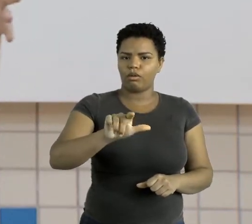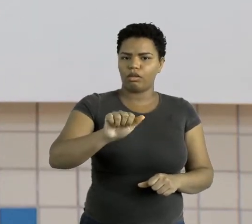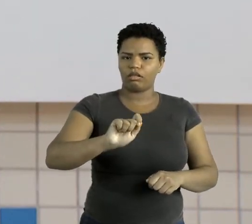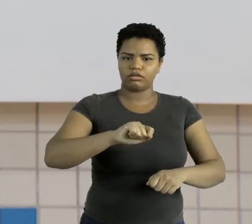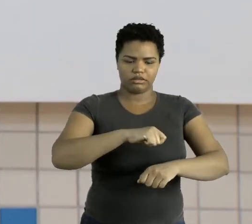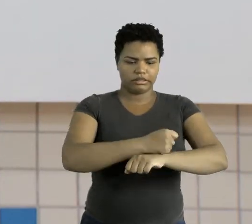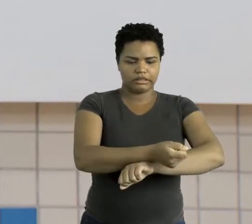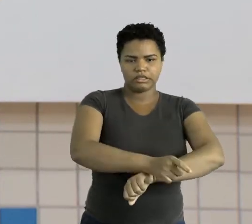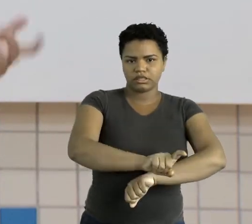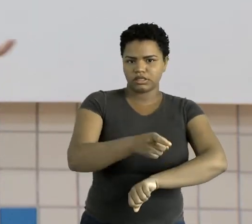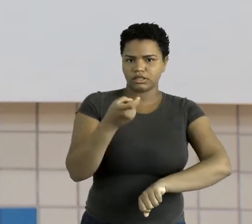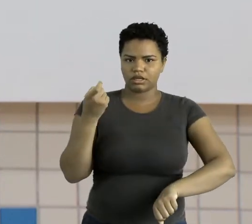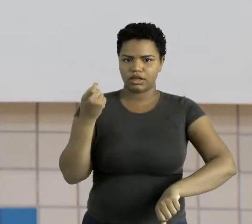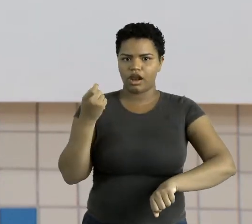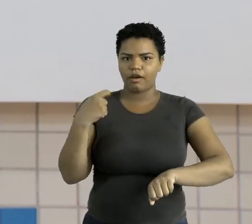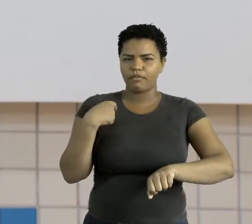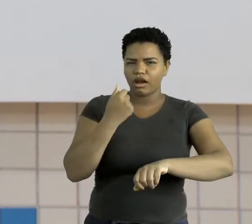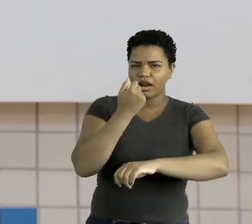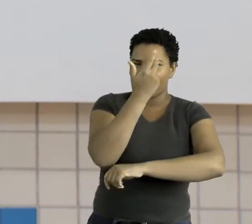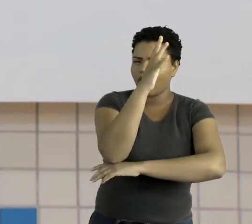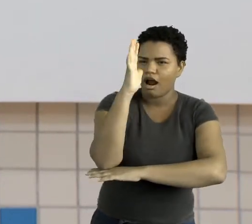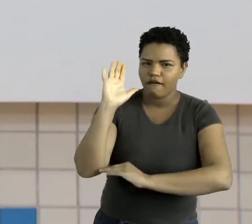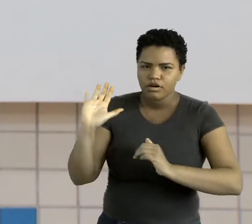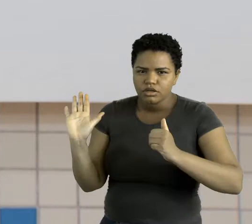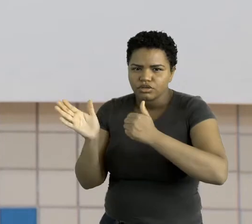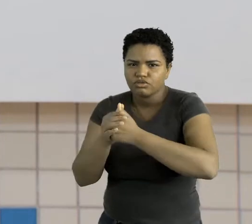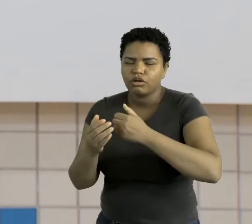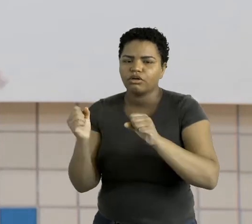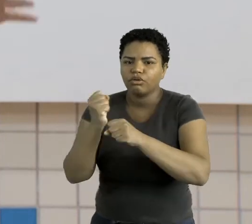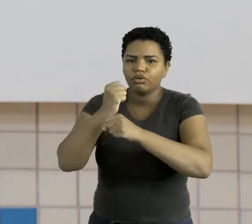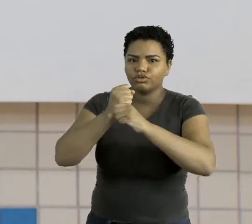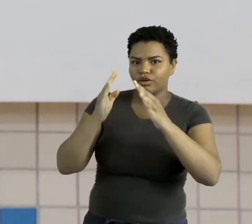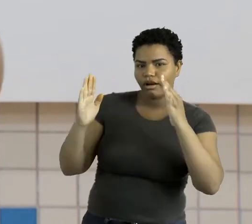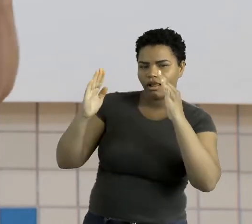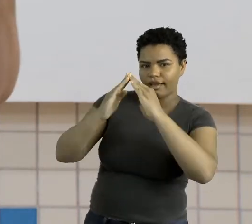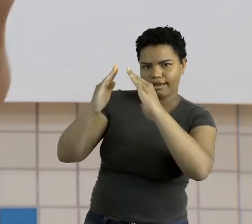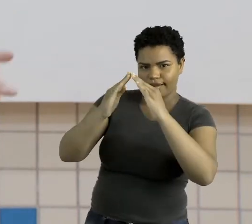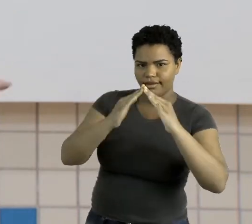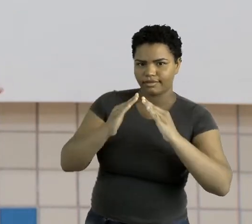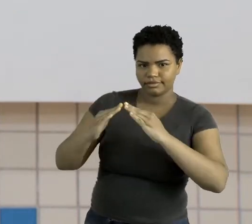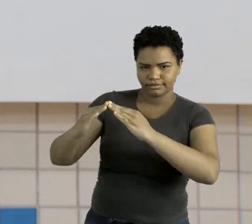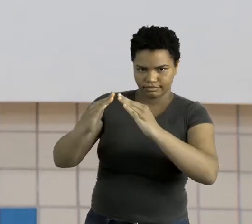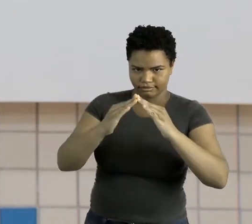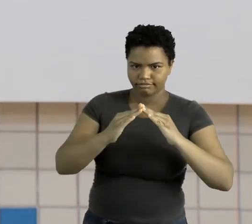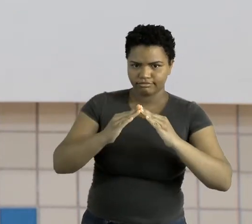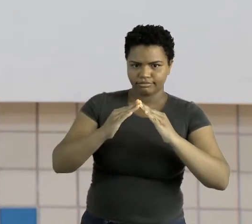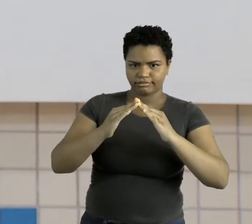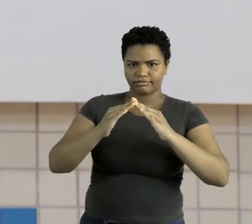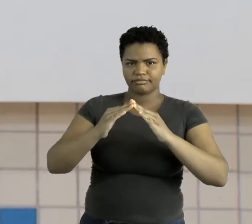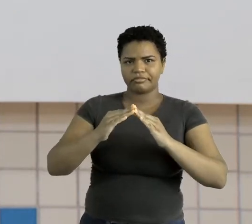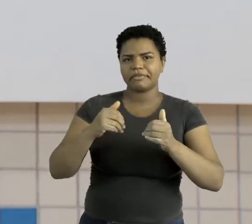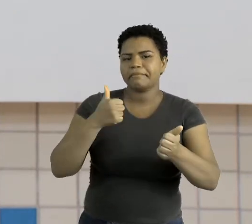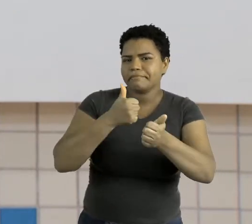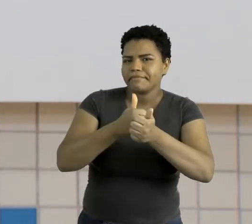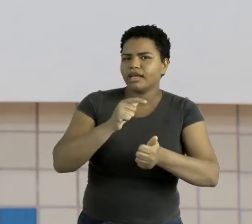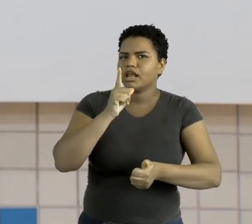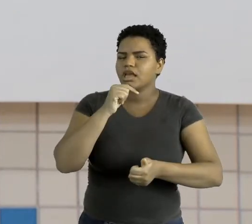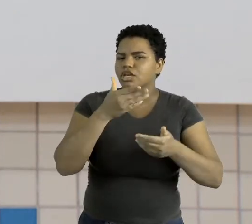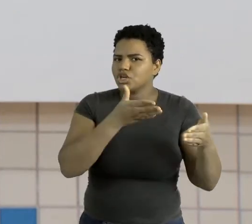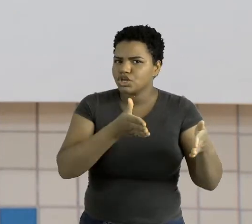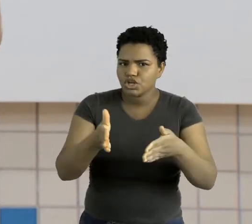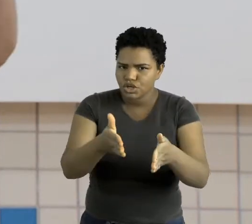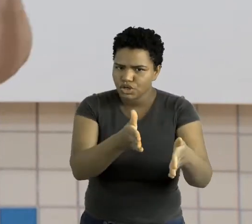meio da mata eles construíam suas casas. Do nada, eles iam principalmente para perto de rios, de